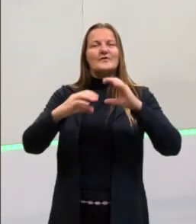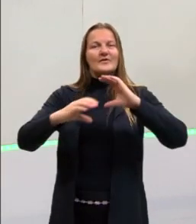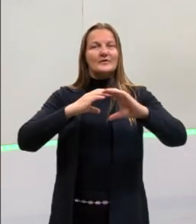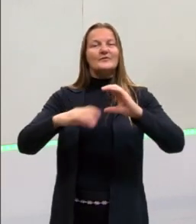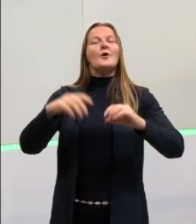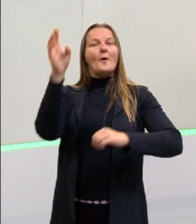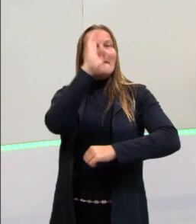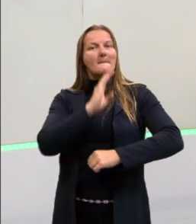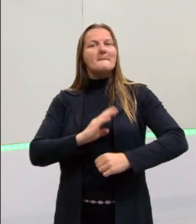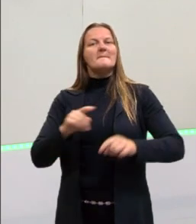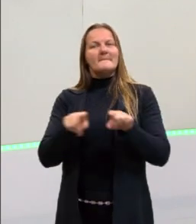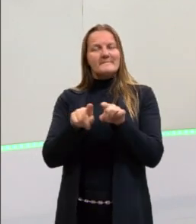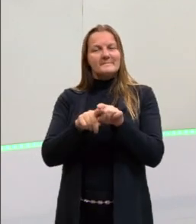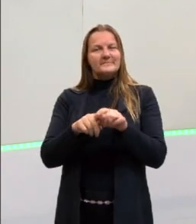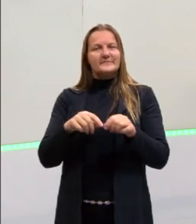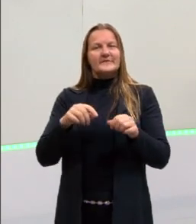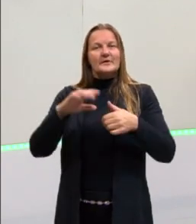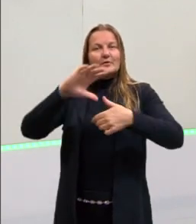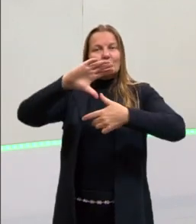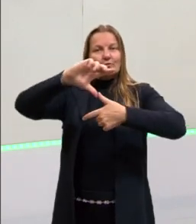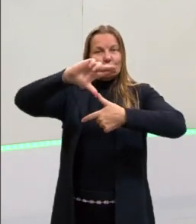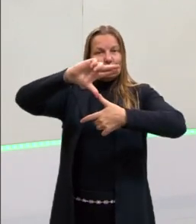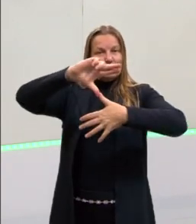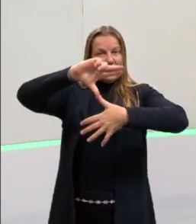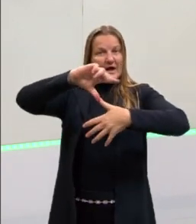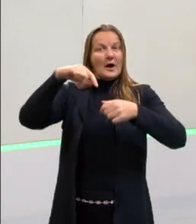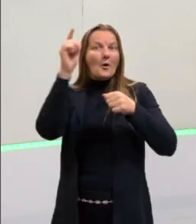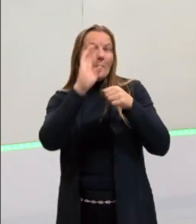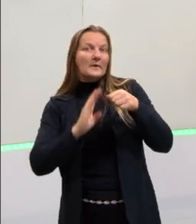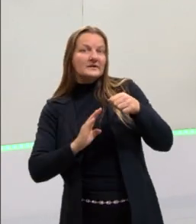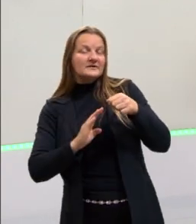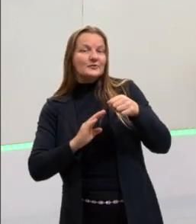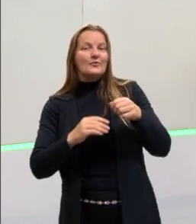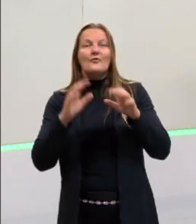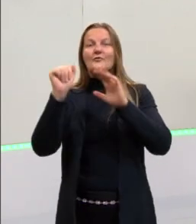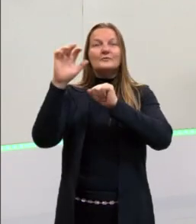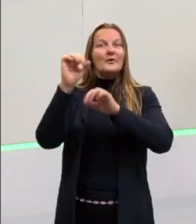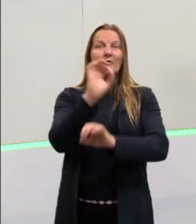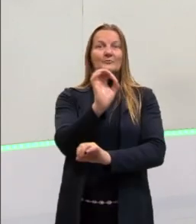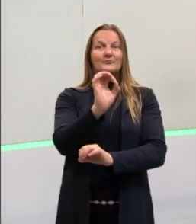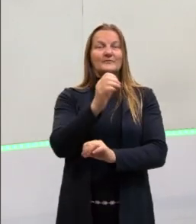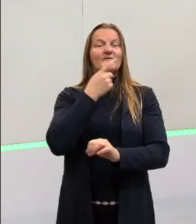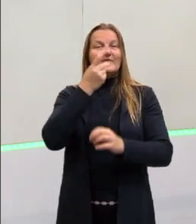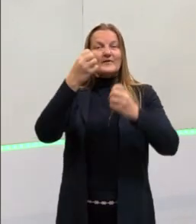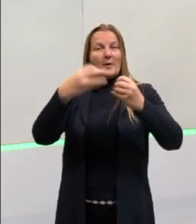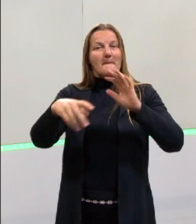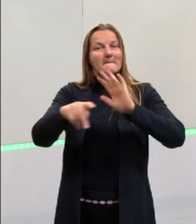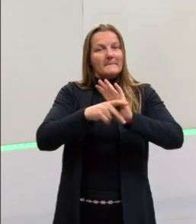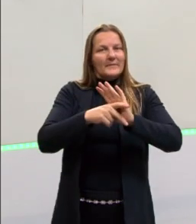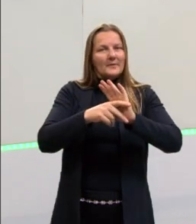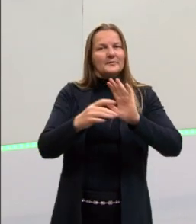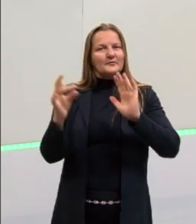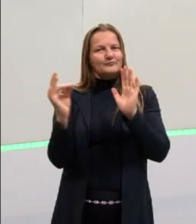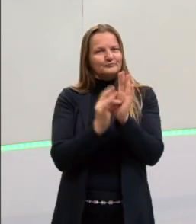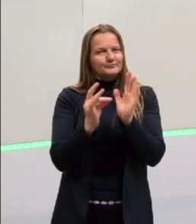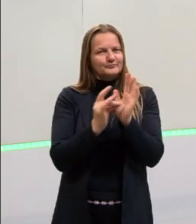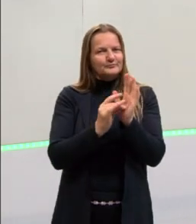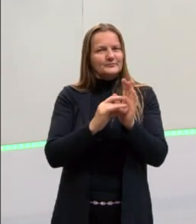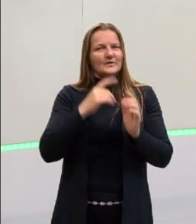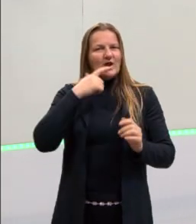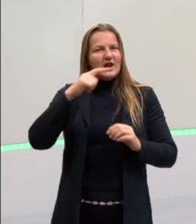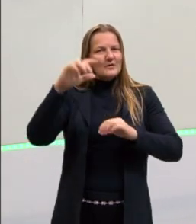próprio Brasil Apesar dele não ser né ah não não possuir o idioma na